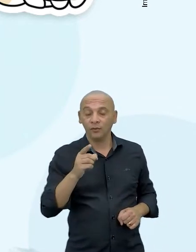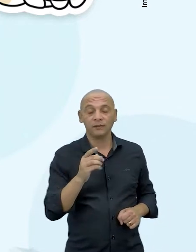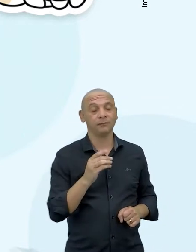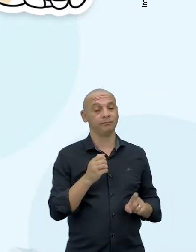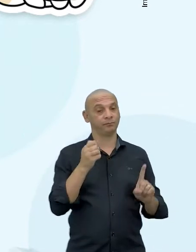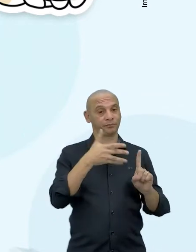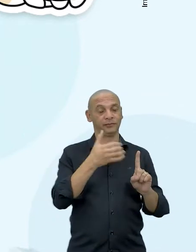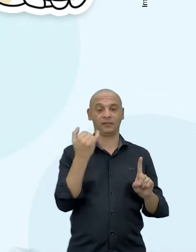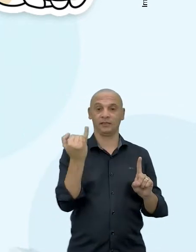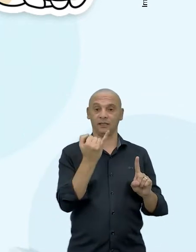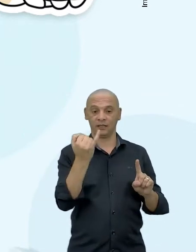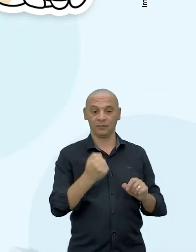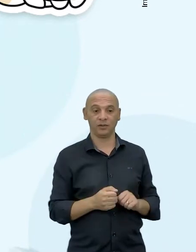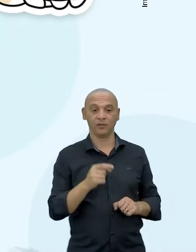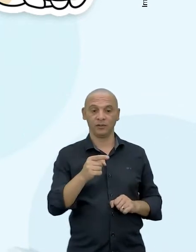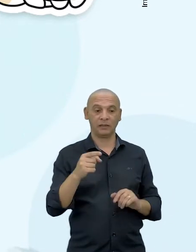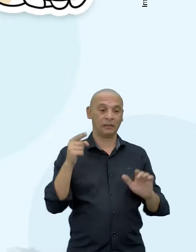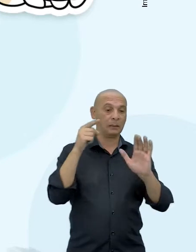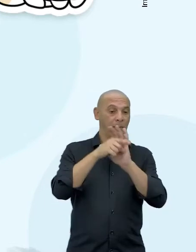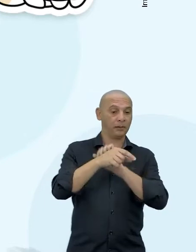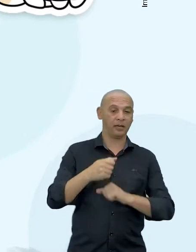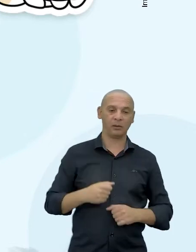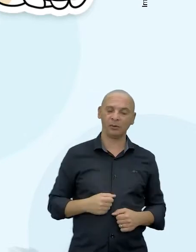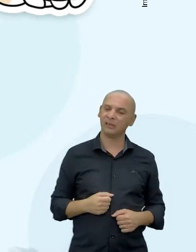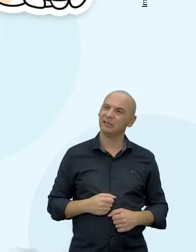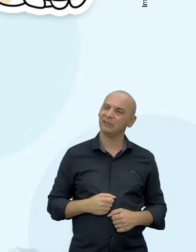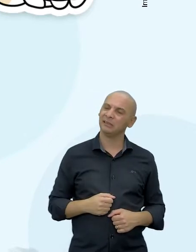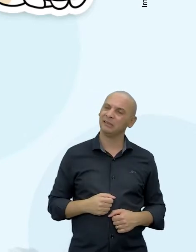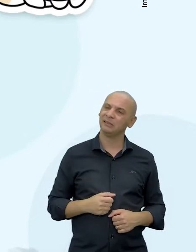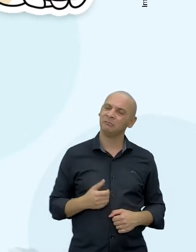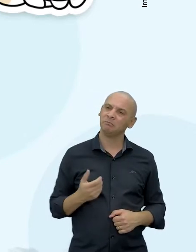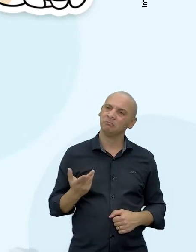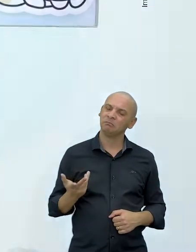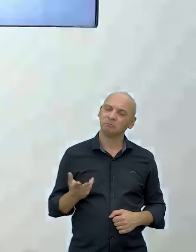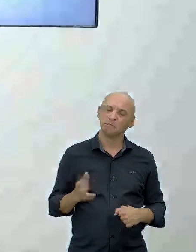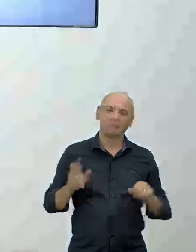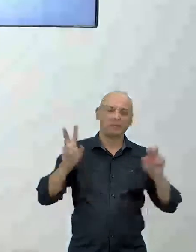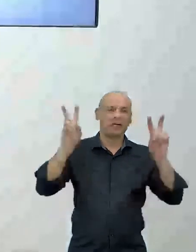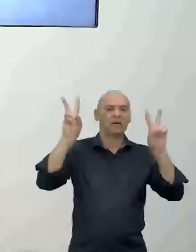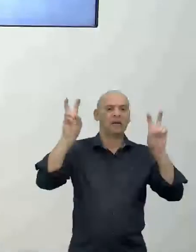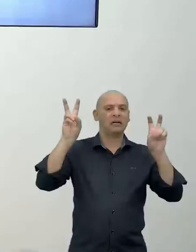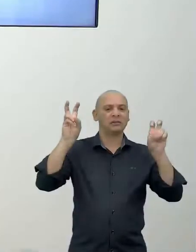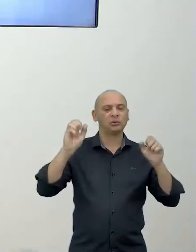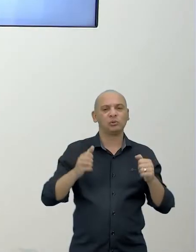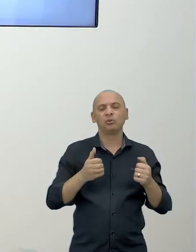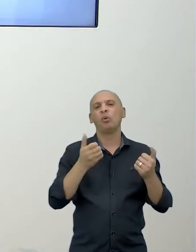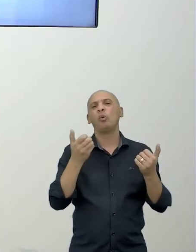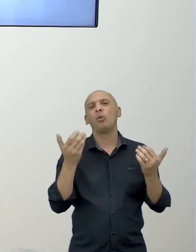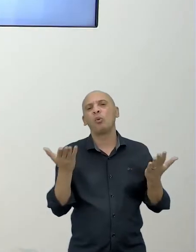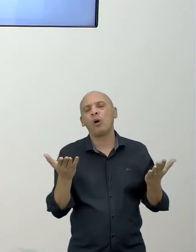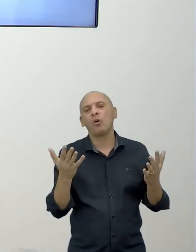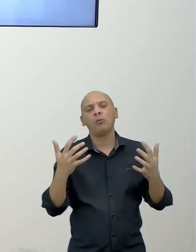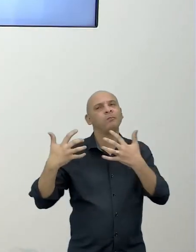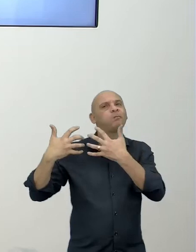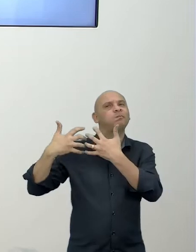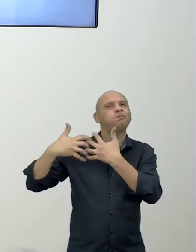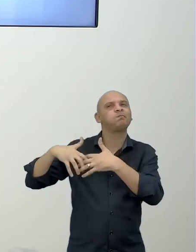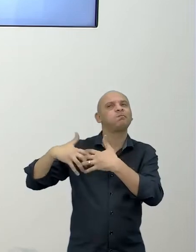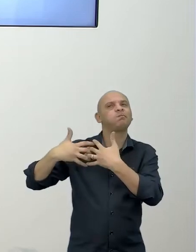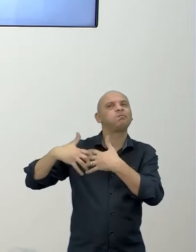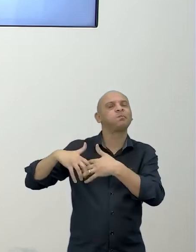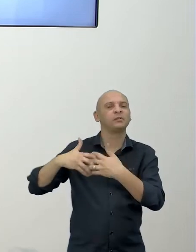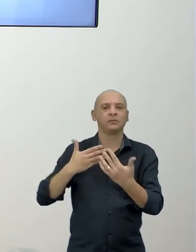blá, blá, blá, blá. É imenso isso aqui, tá? Então, você tem que ter a sua bibliografia. E aí, você vai se perguntar